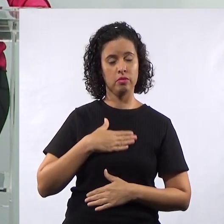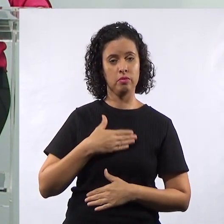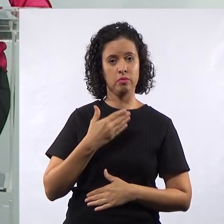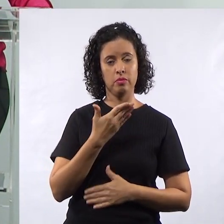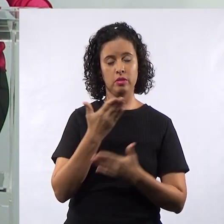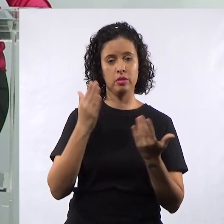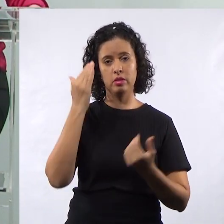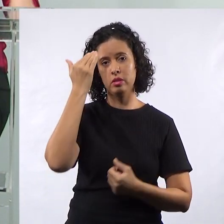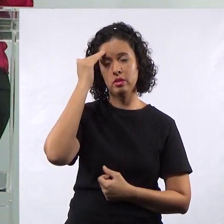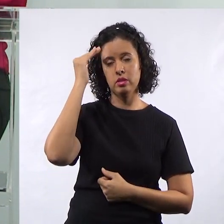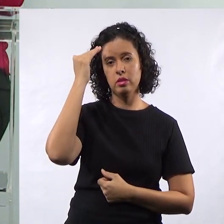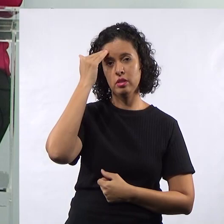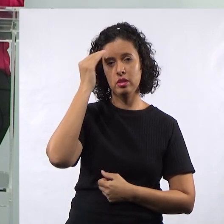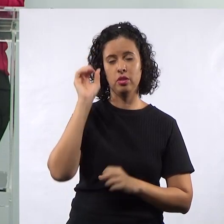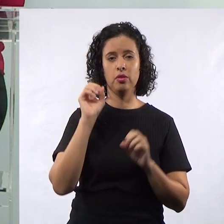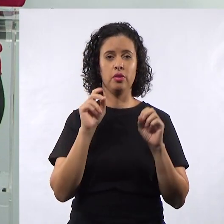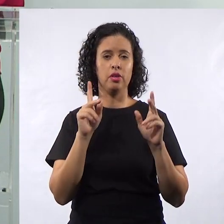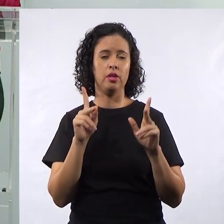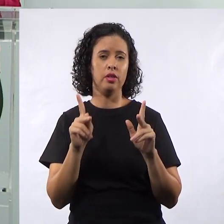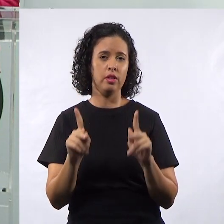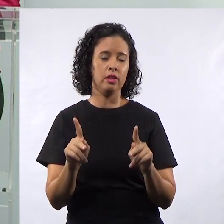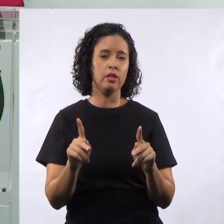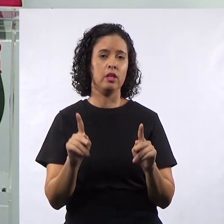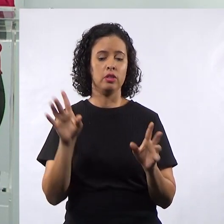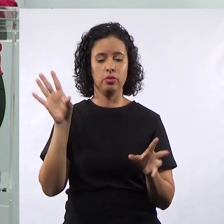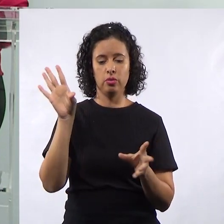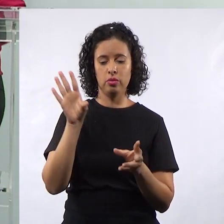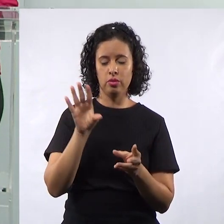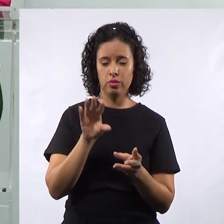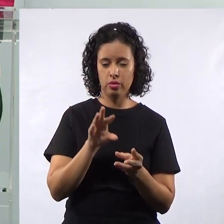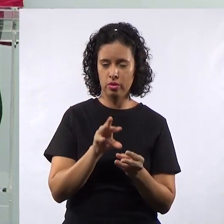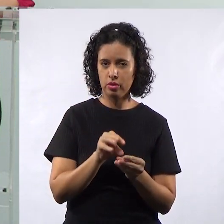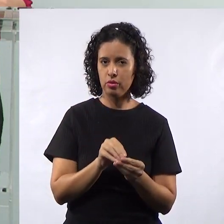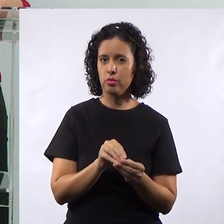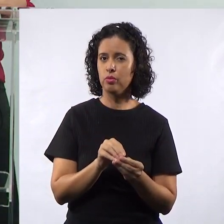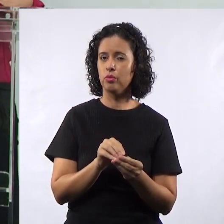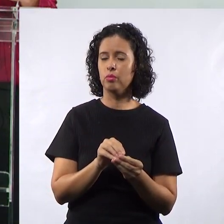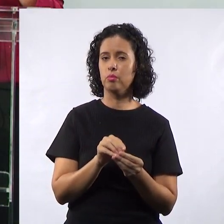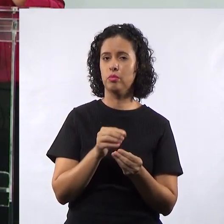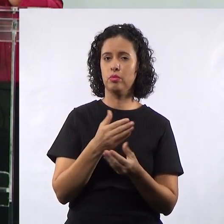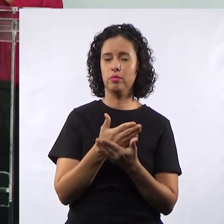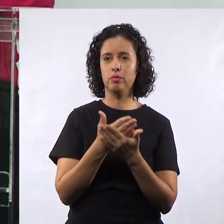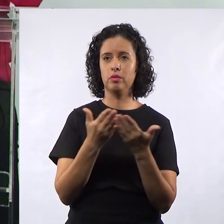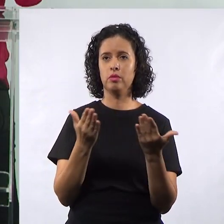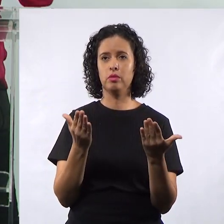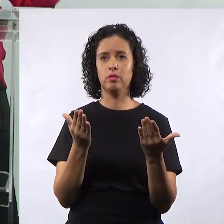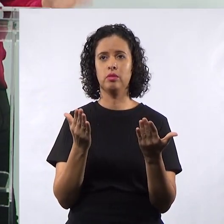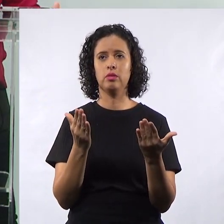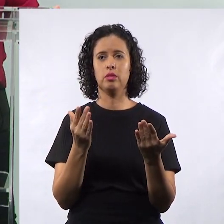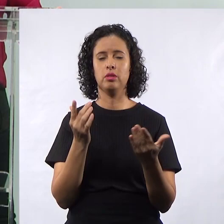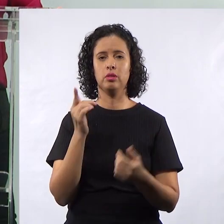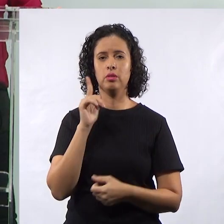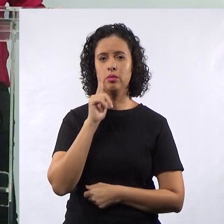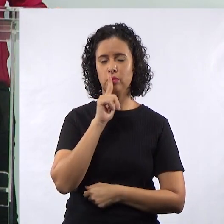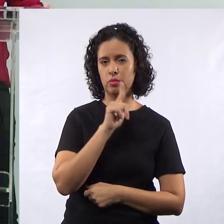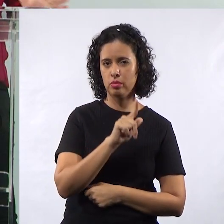vocês entenderem que só com essa videoaula aqui, isso aqui é um resumo, não é o suficiente para você